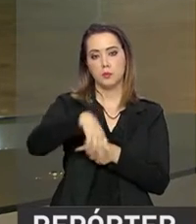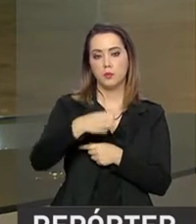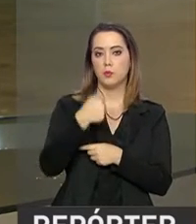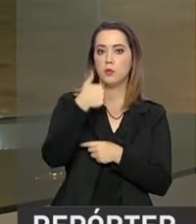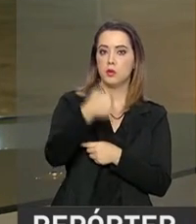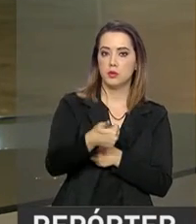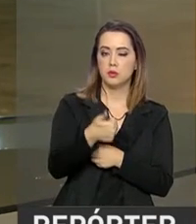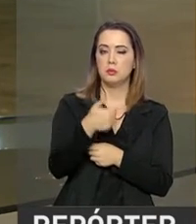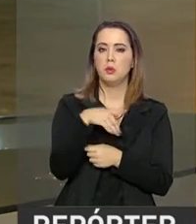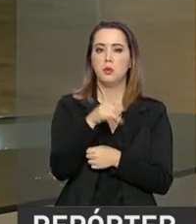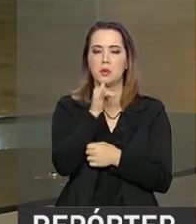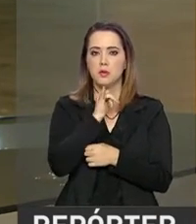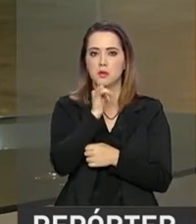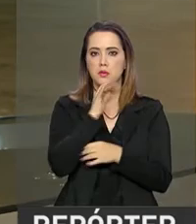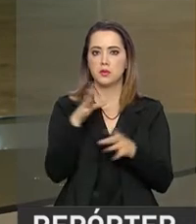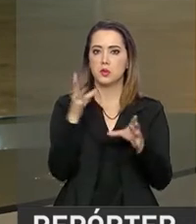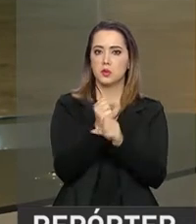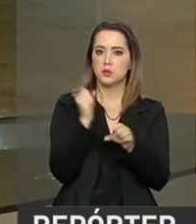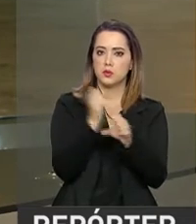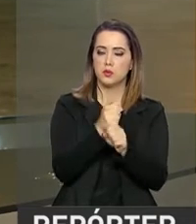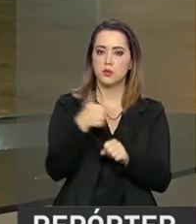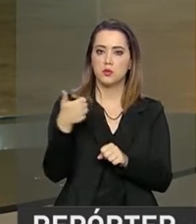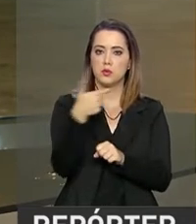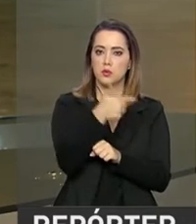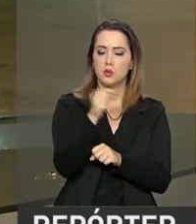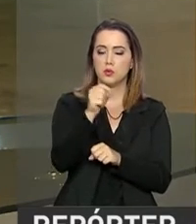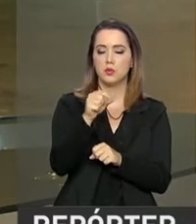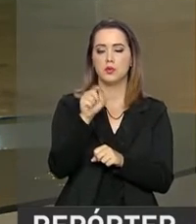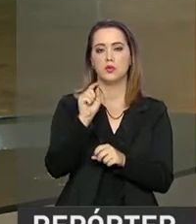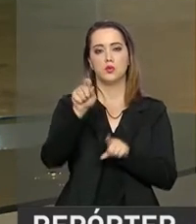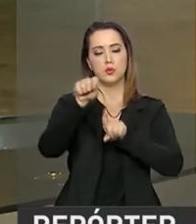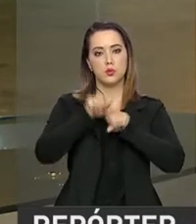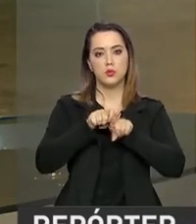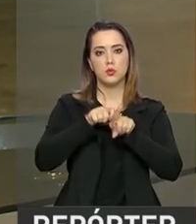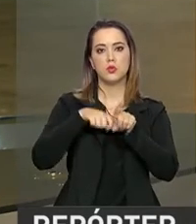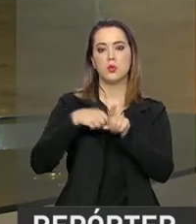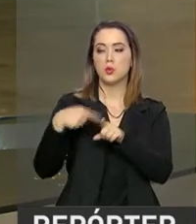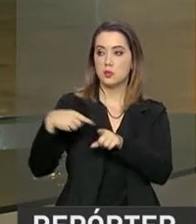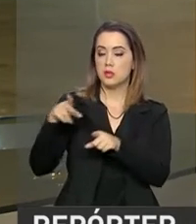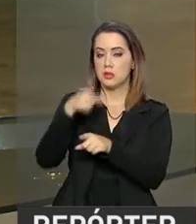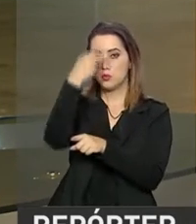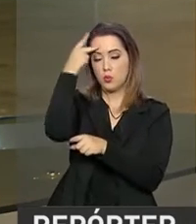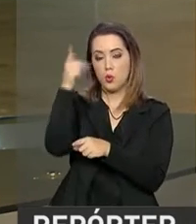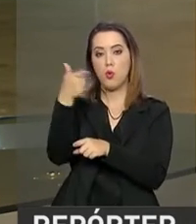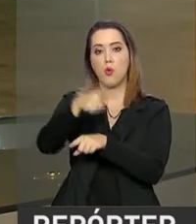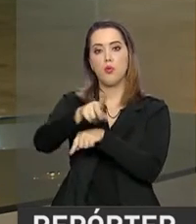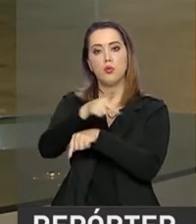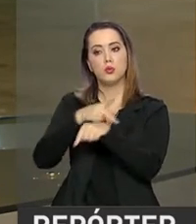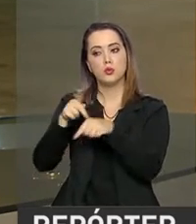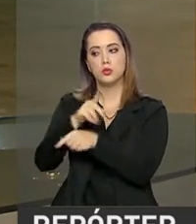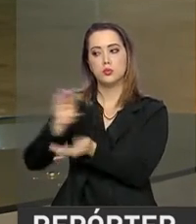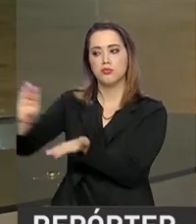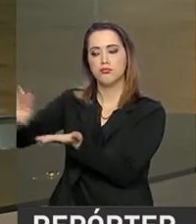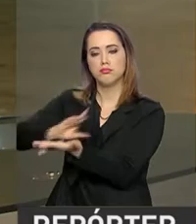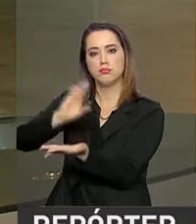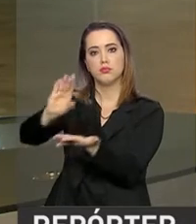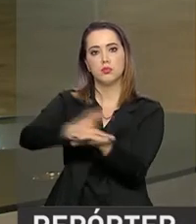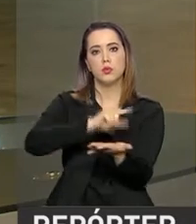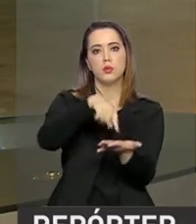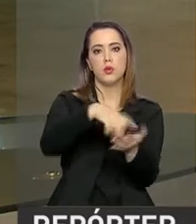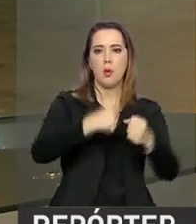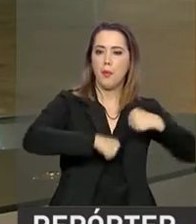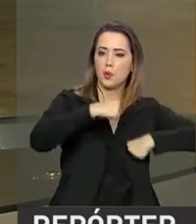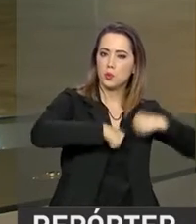acumulado de 12 meses encerrados em julho deste ano o investimento estrangeiro direto aquele que vai diretamente para a atividade produtiva